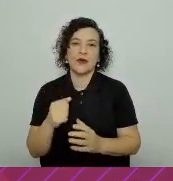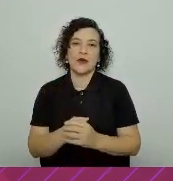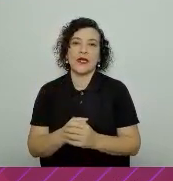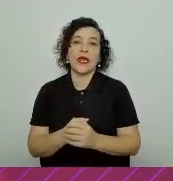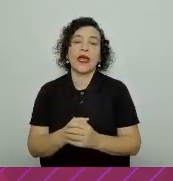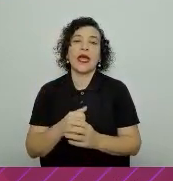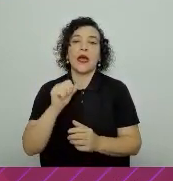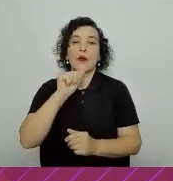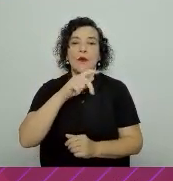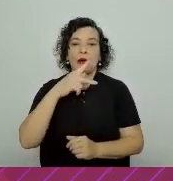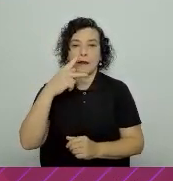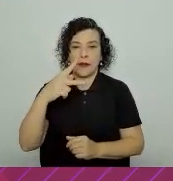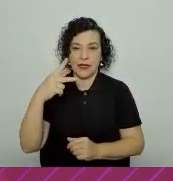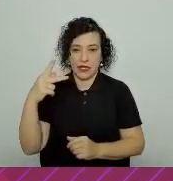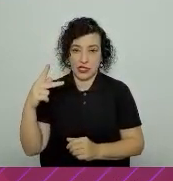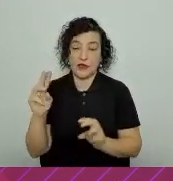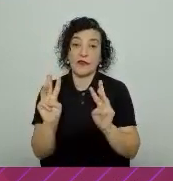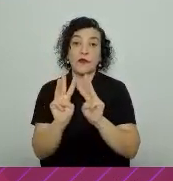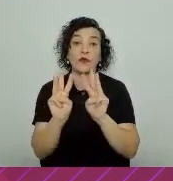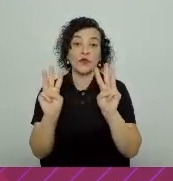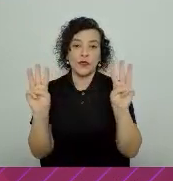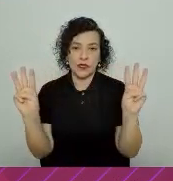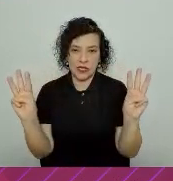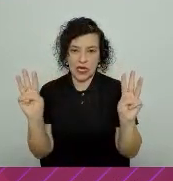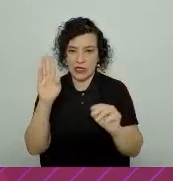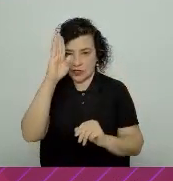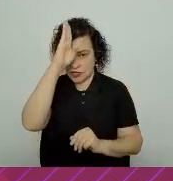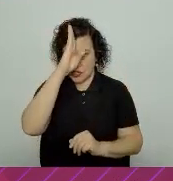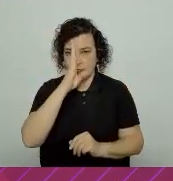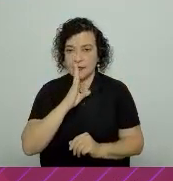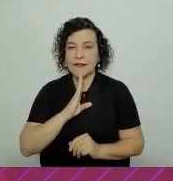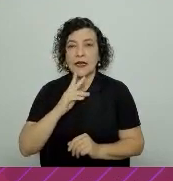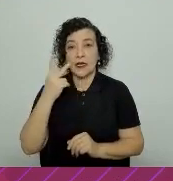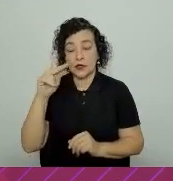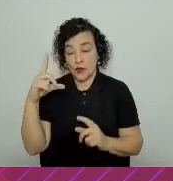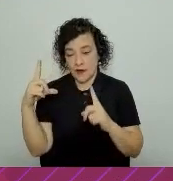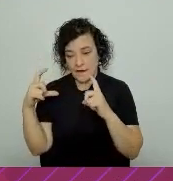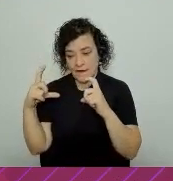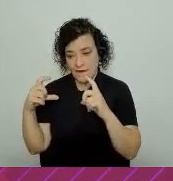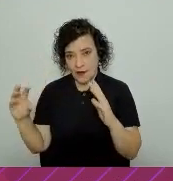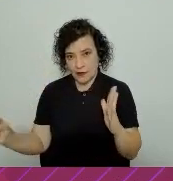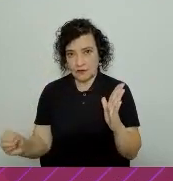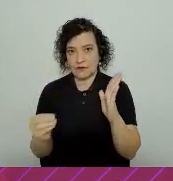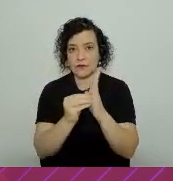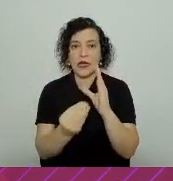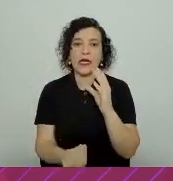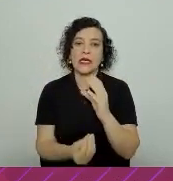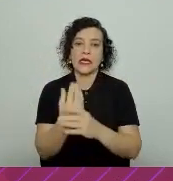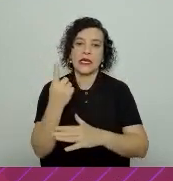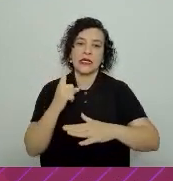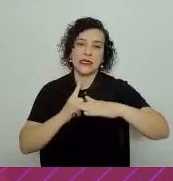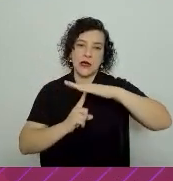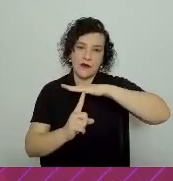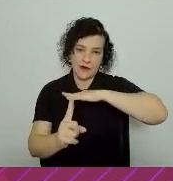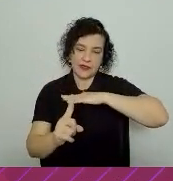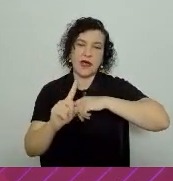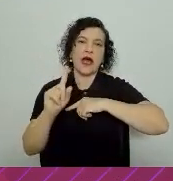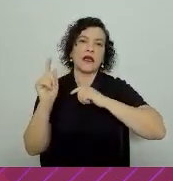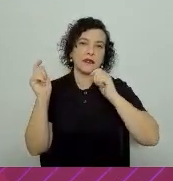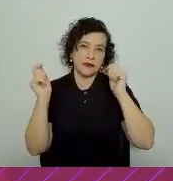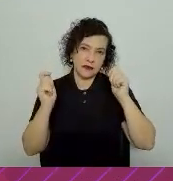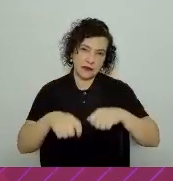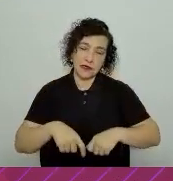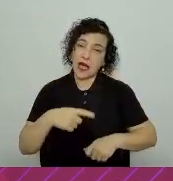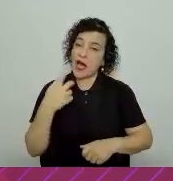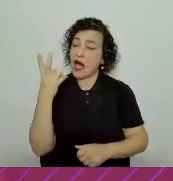um aplicativo um site free você sobe a sua foto ele cria o seu avatar e você consegue Puxar esse Avatar para